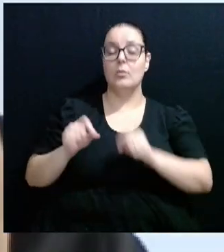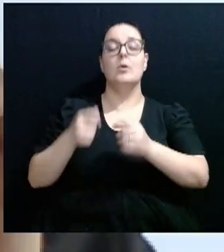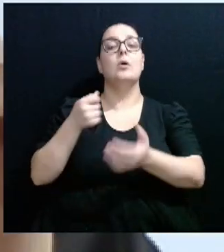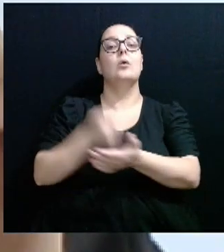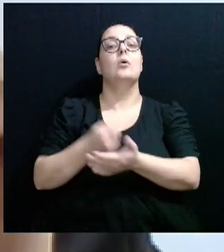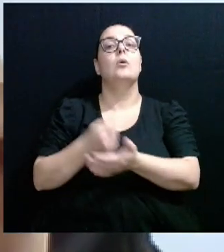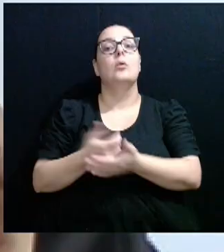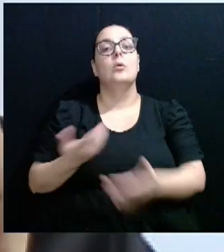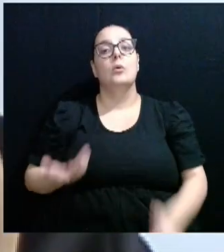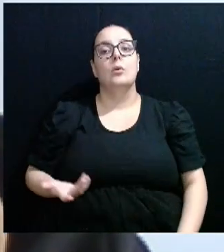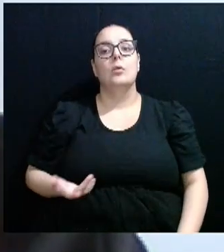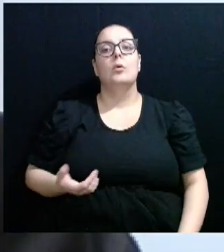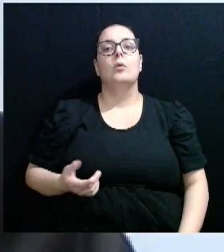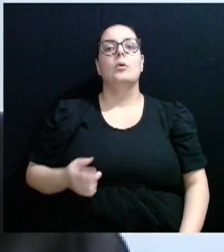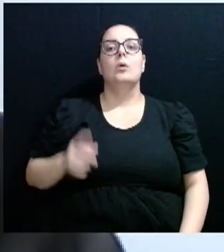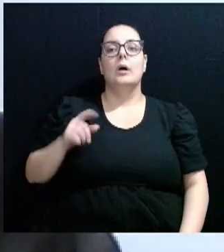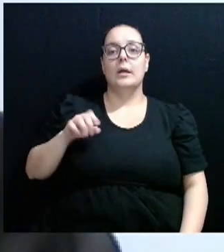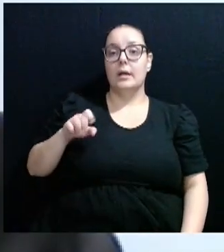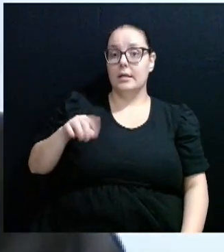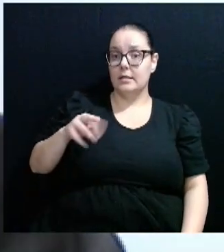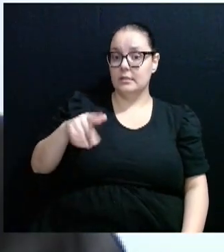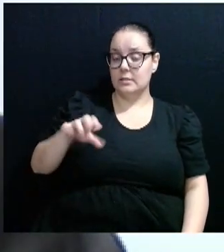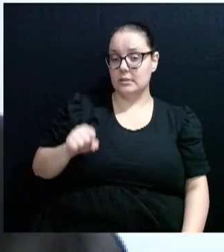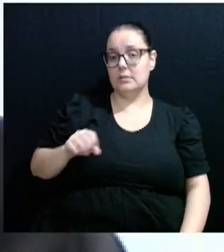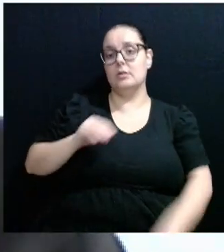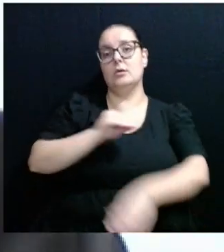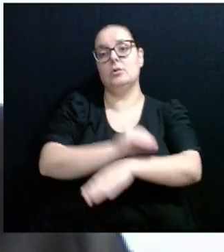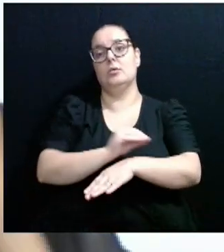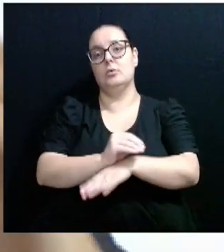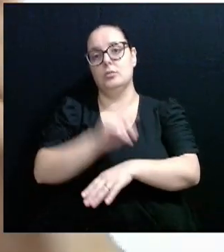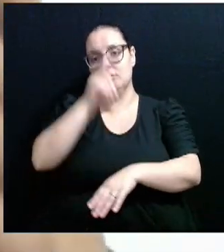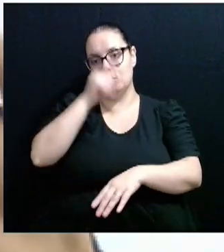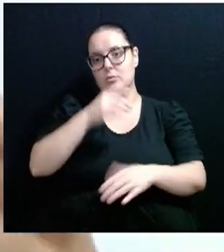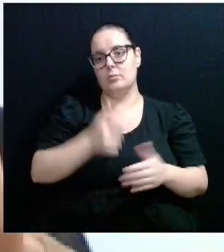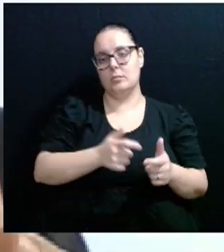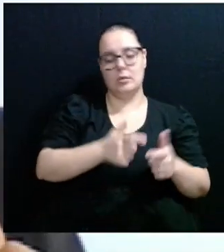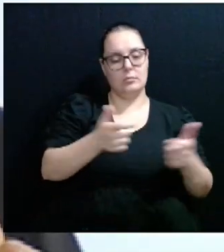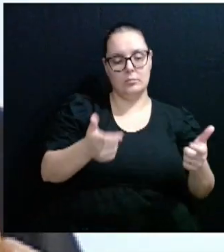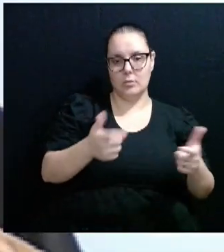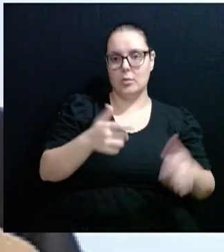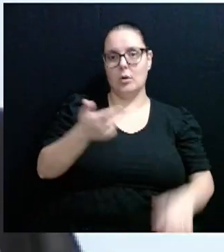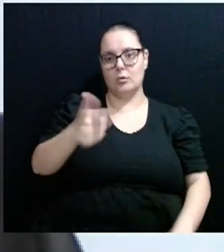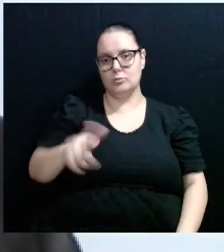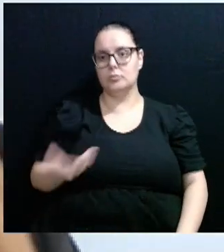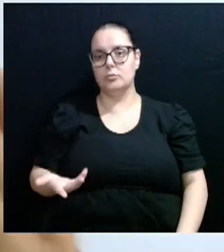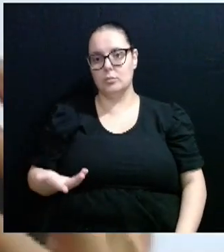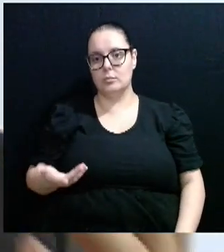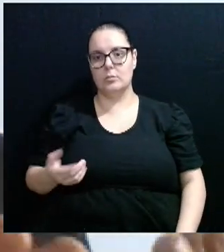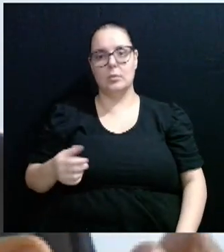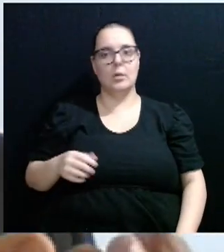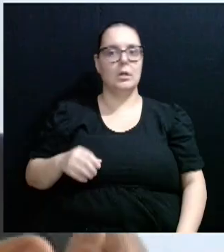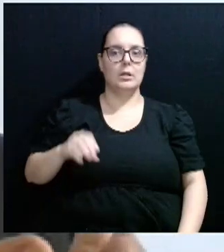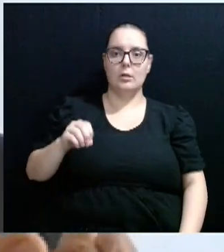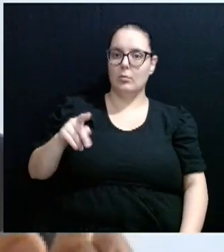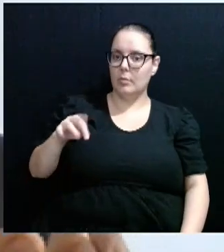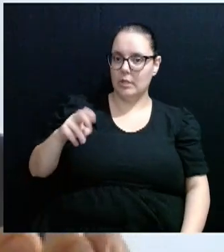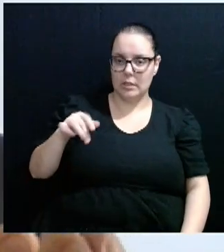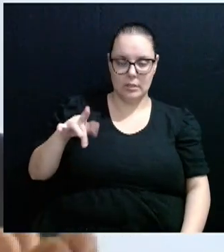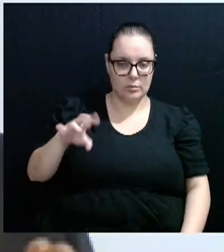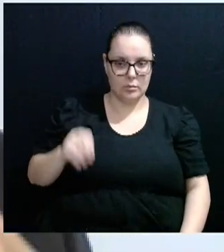a extensão do cuidado hospitalar, seja ele na operadora de saúde, seja ele dentro do